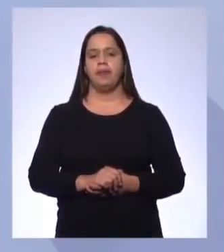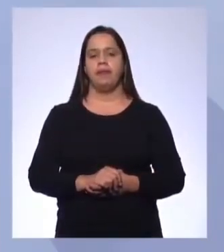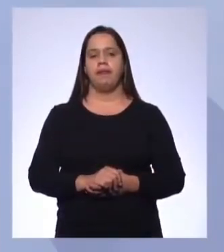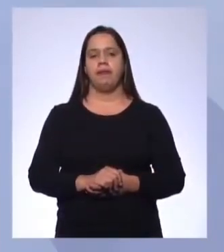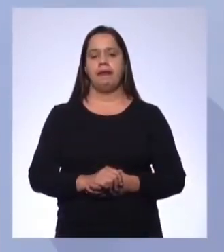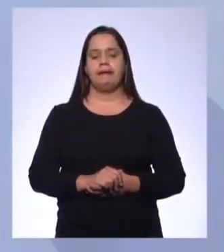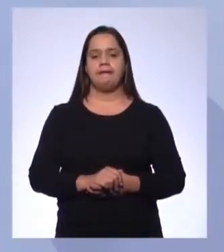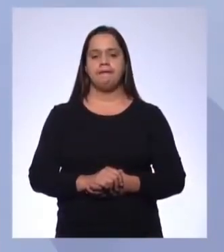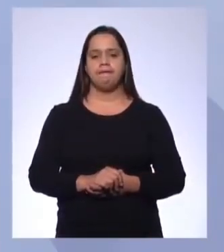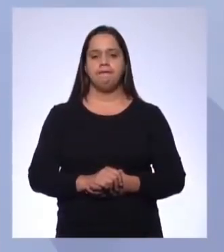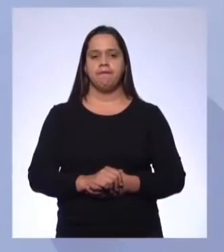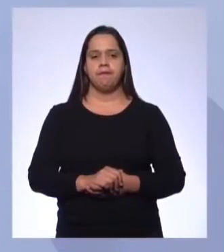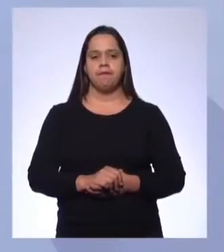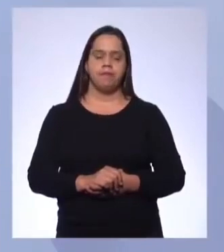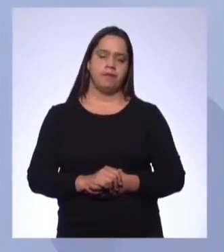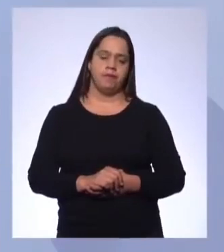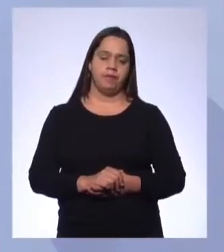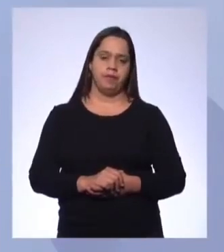Estimar, estimado. Vou